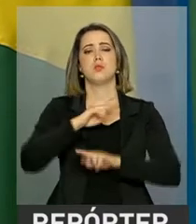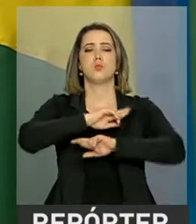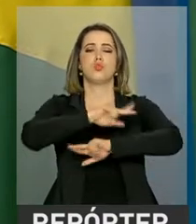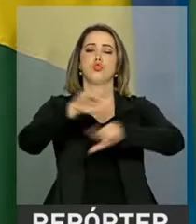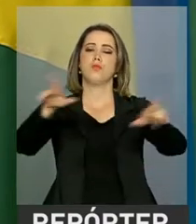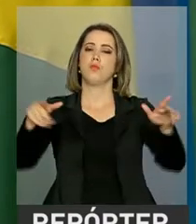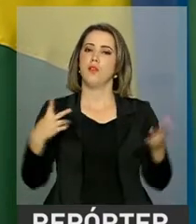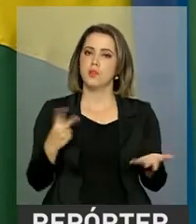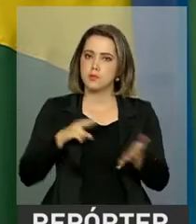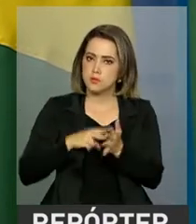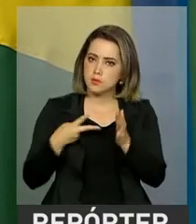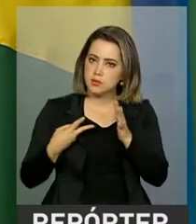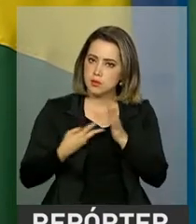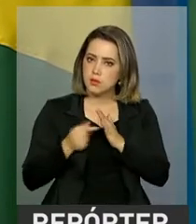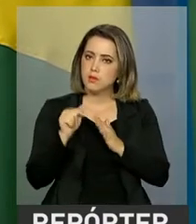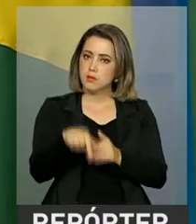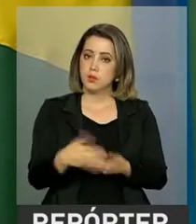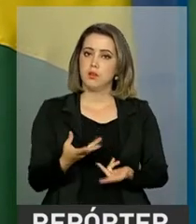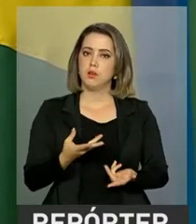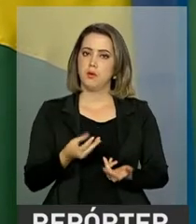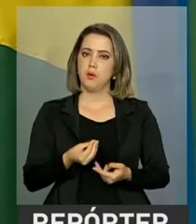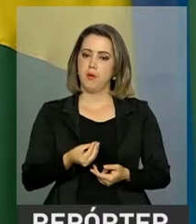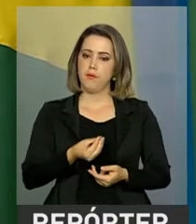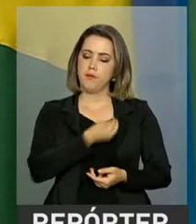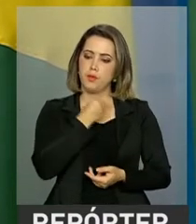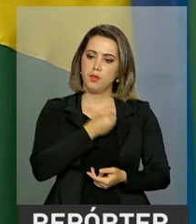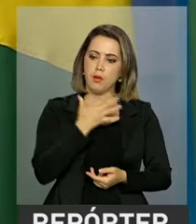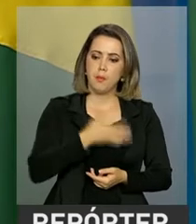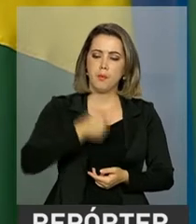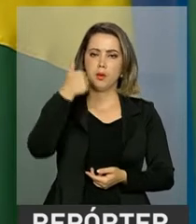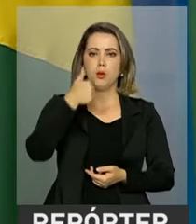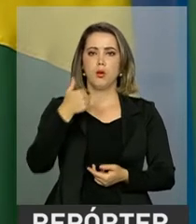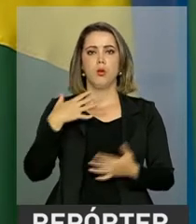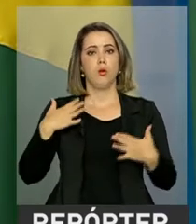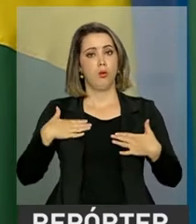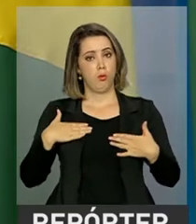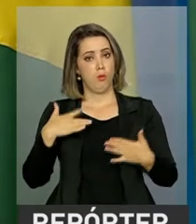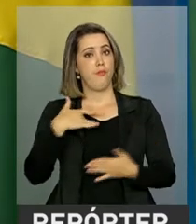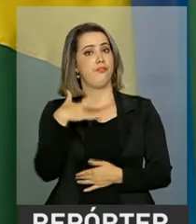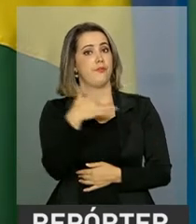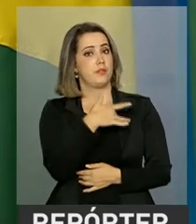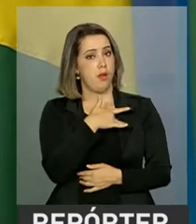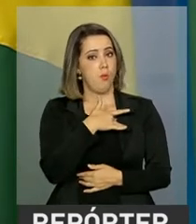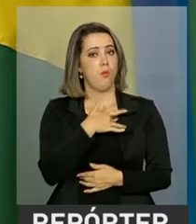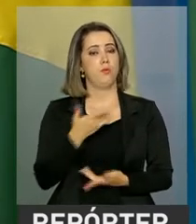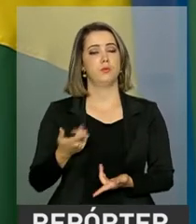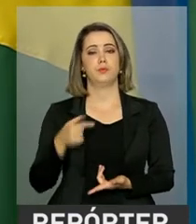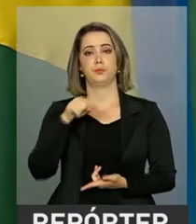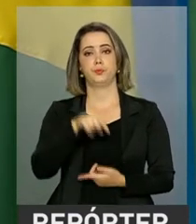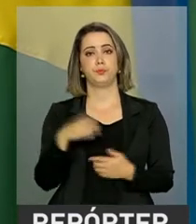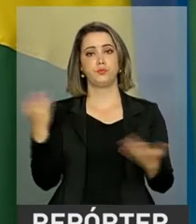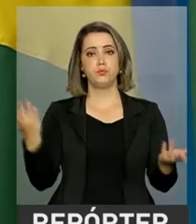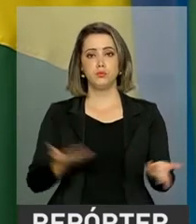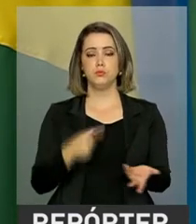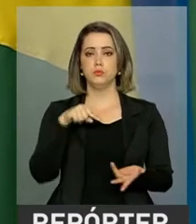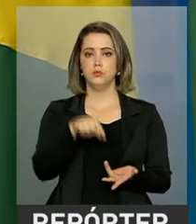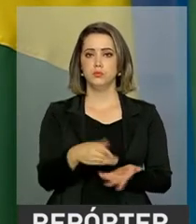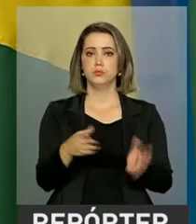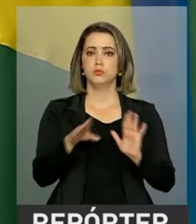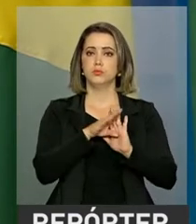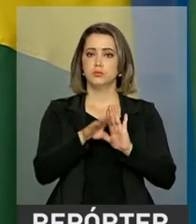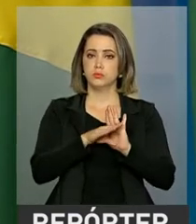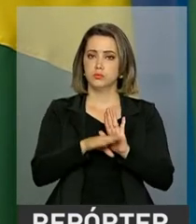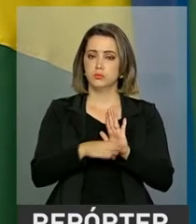começar naturalmente pelo bem-estar físico e saúde à medida que hoje está sendo